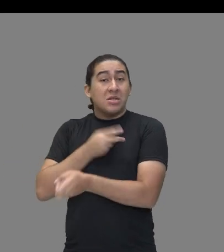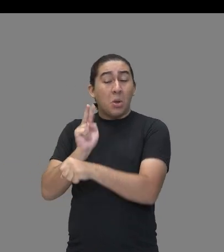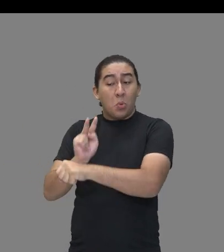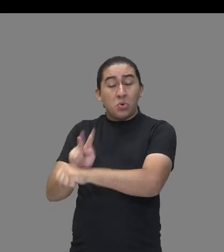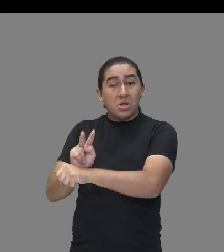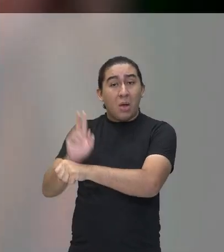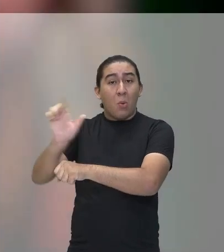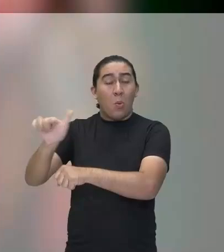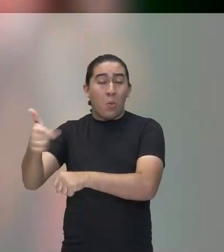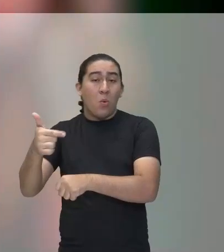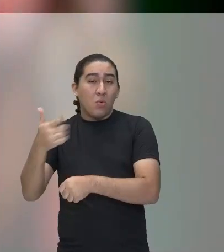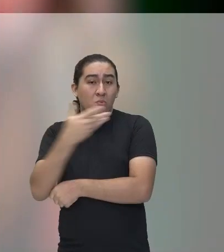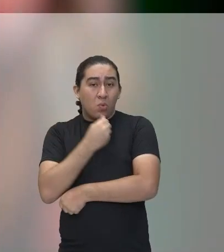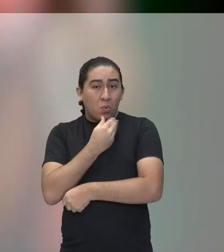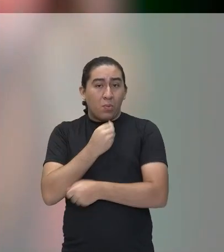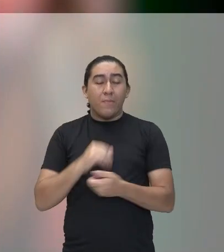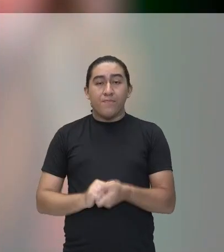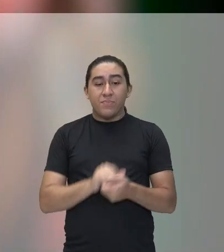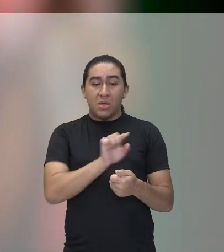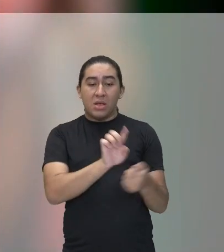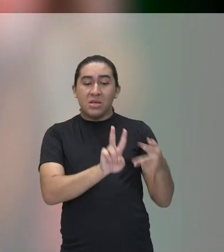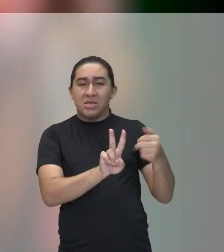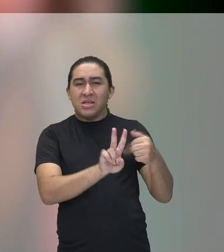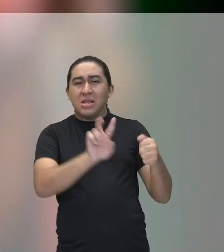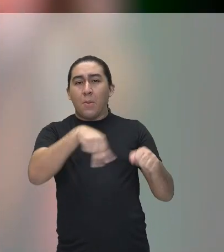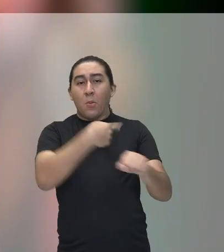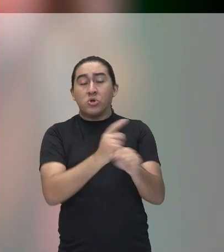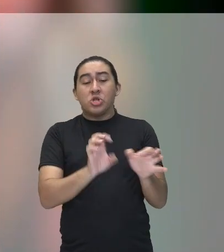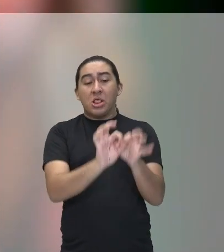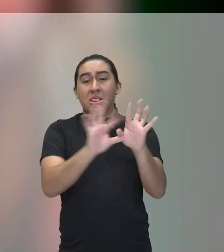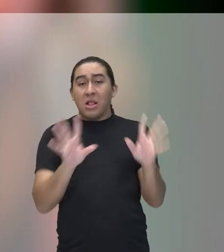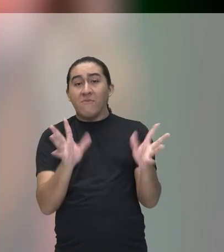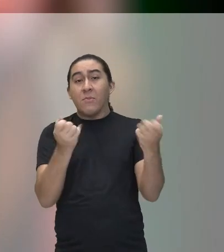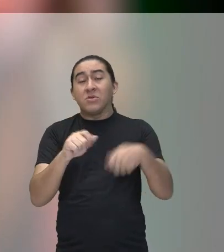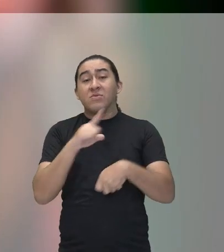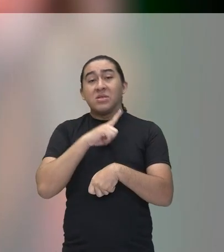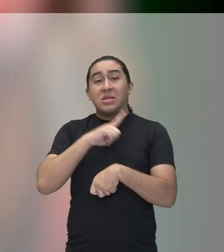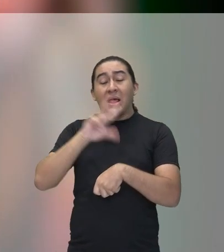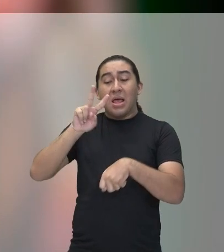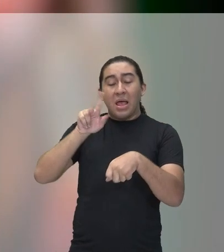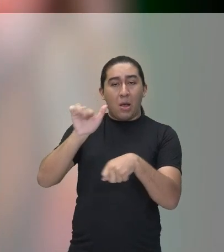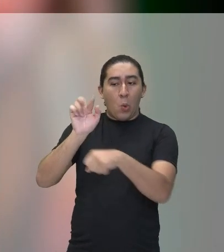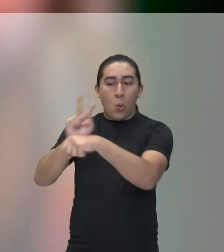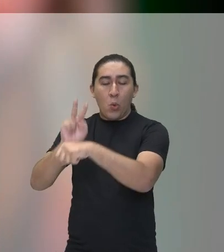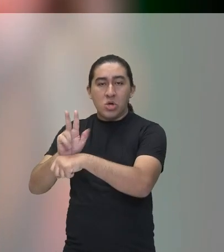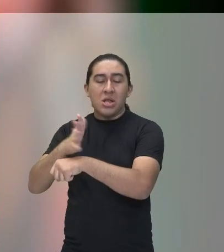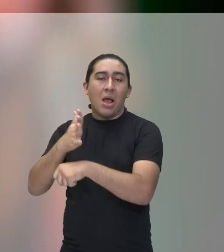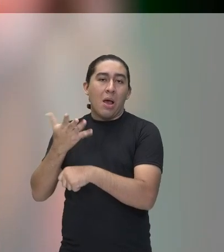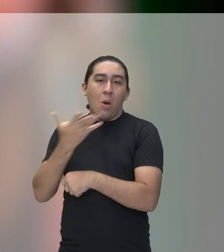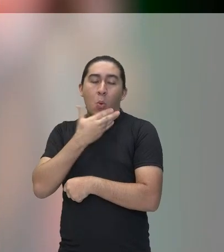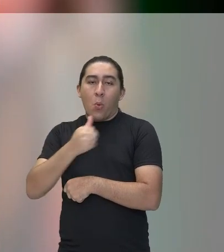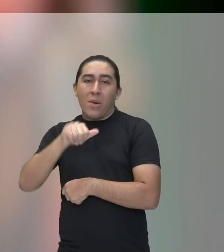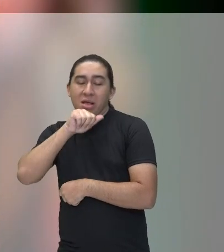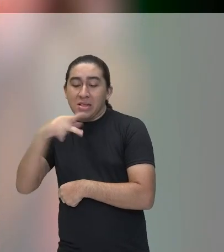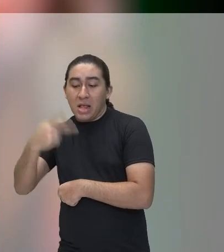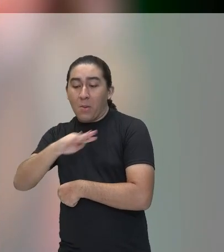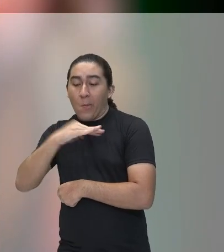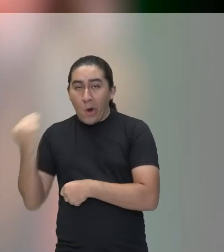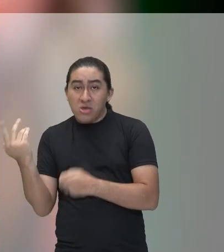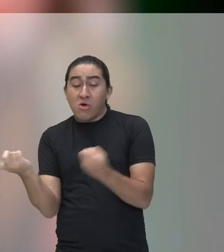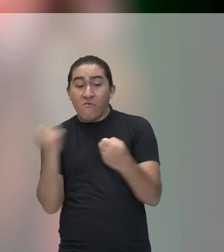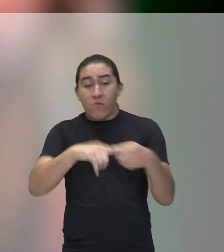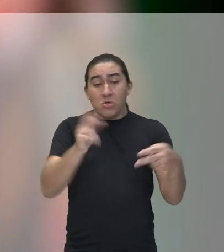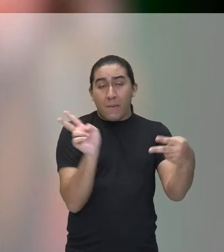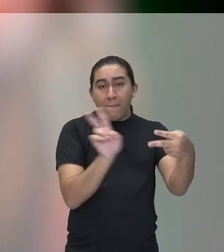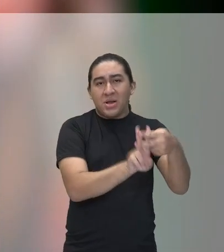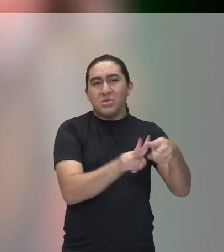cego. O indígena é liberto e promete se entregar assim que o pai morrer. Mas os timbiras não